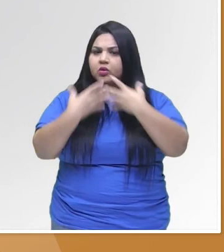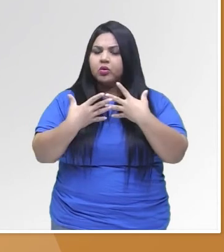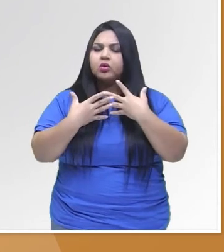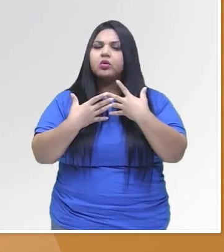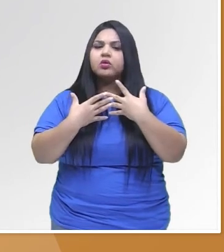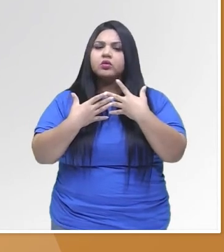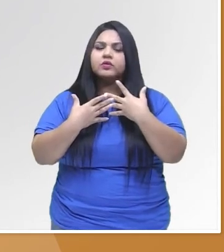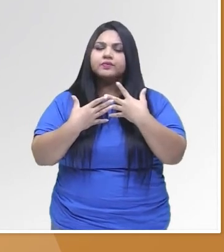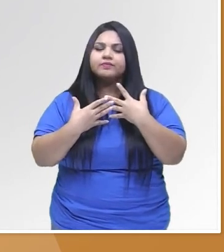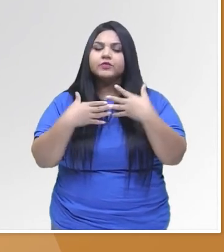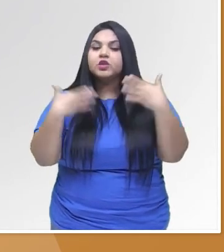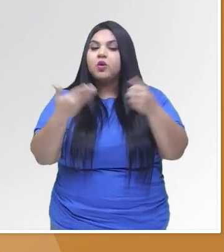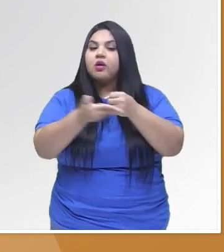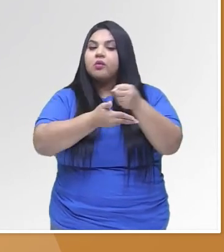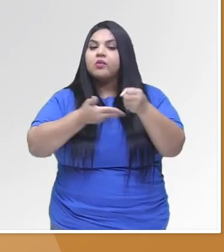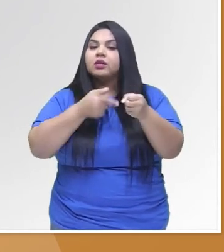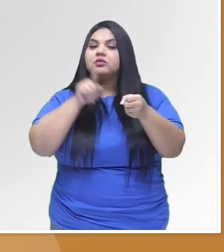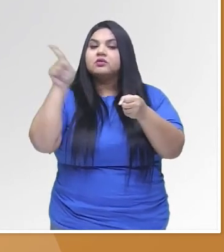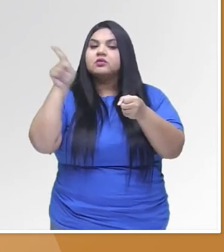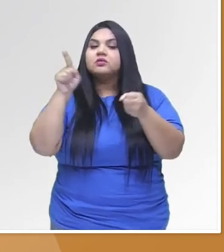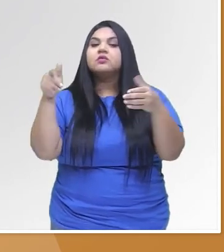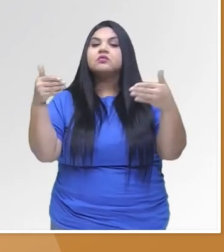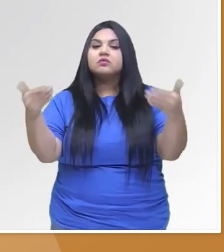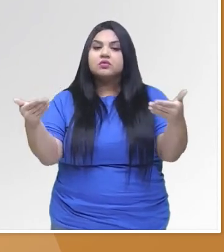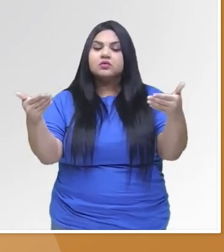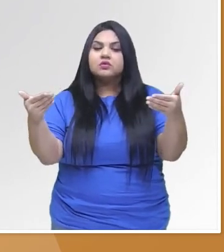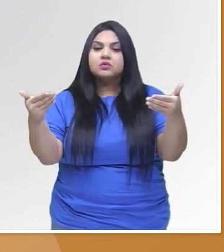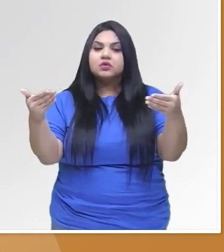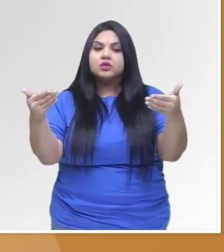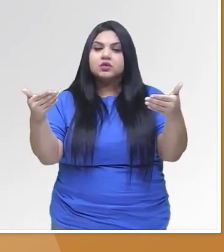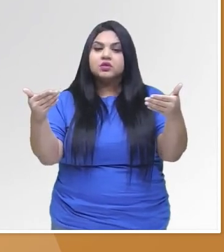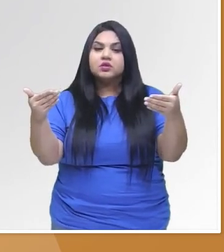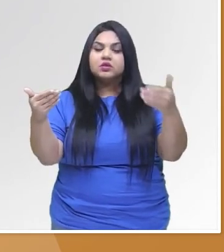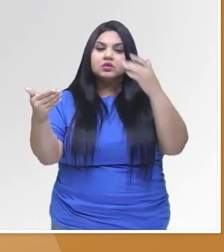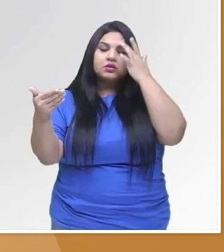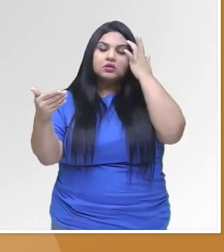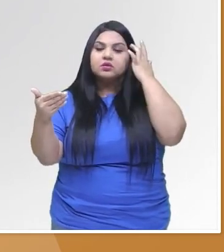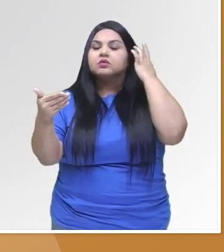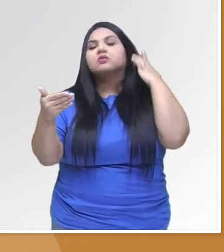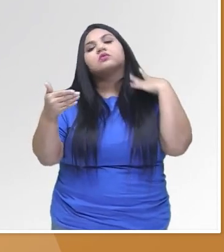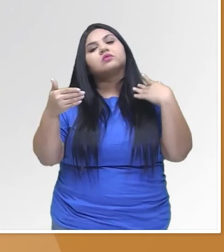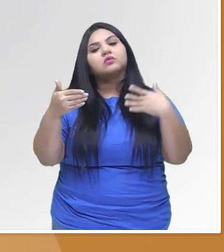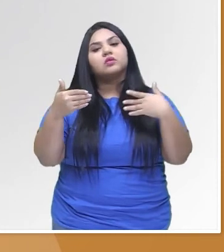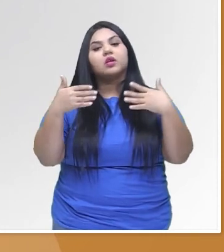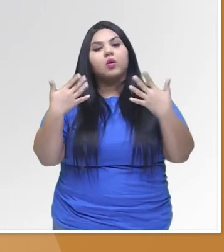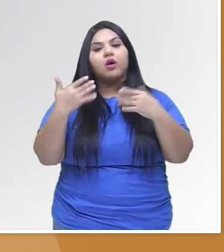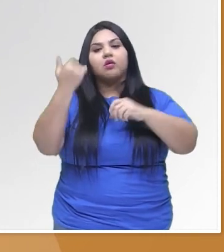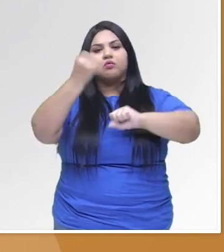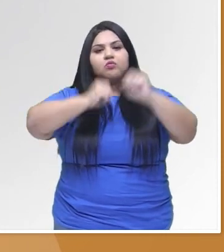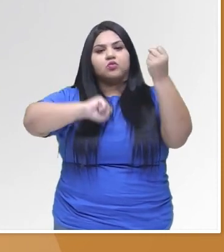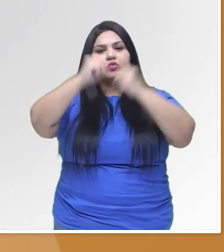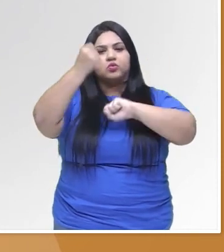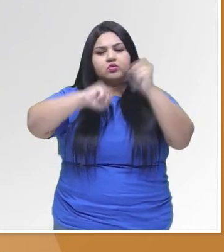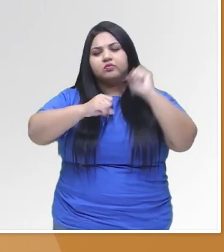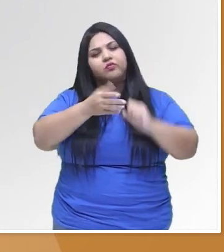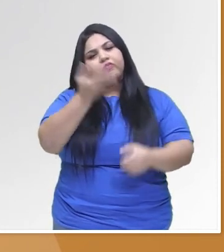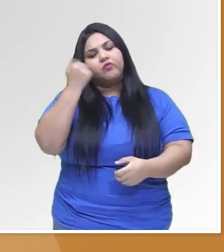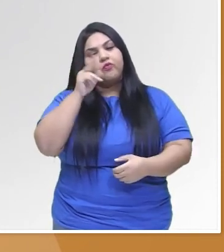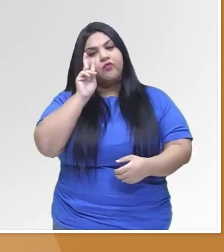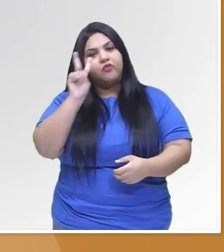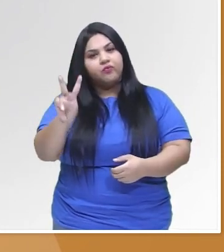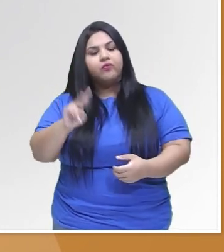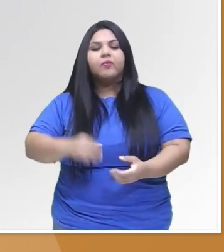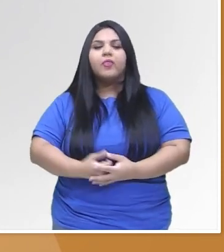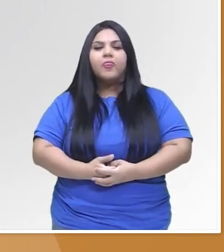que é base lá no Rio de Janeiro? Qual é? A atividade do setor industrial. Vamos ver.